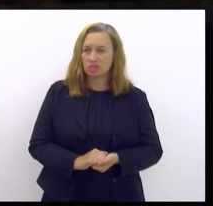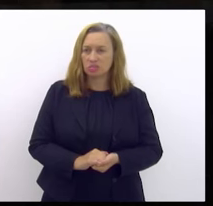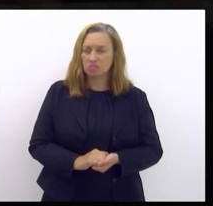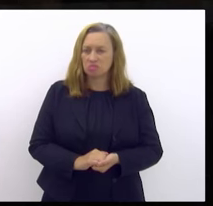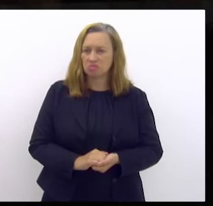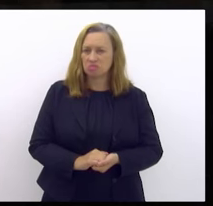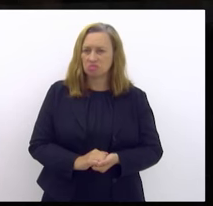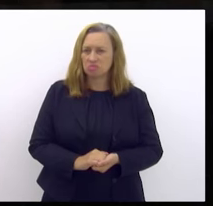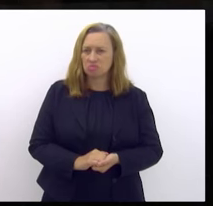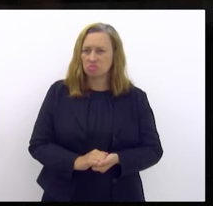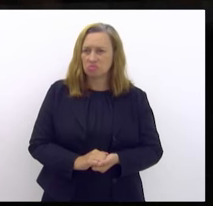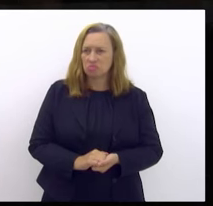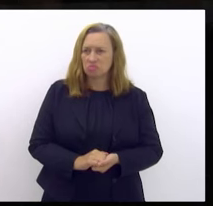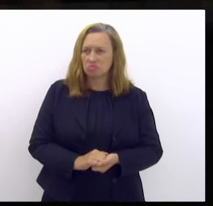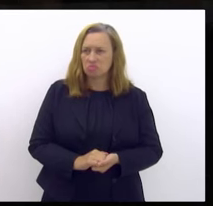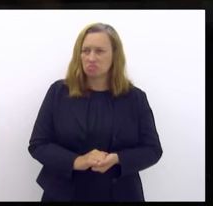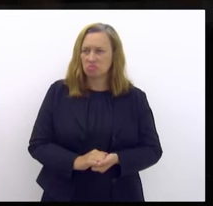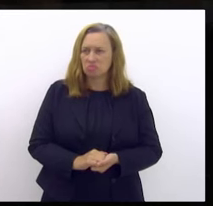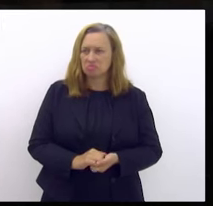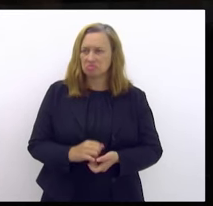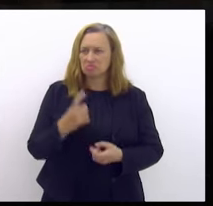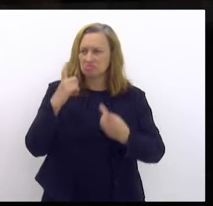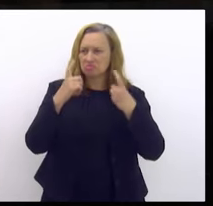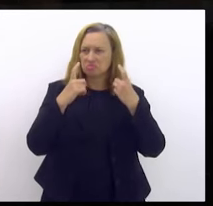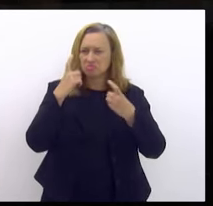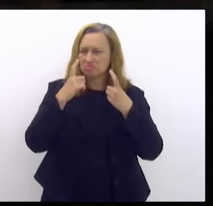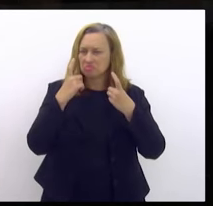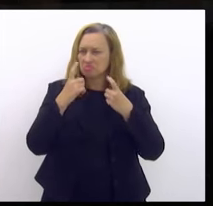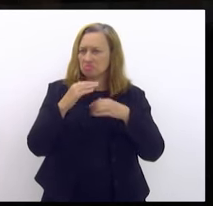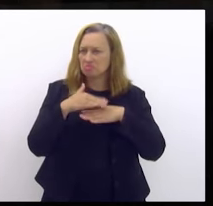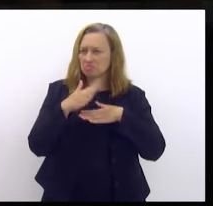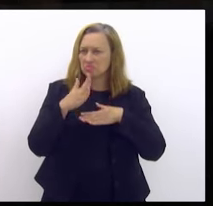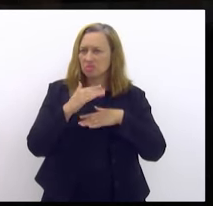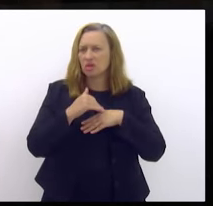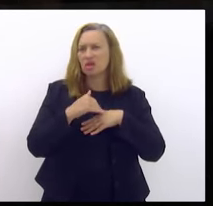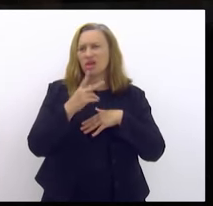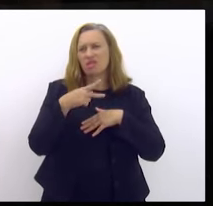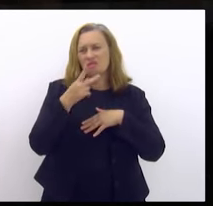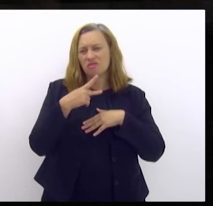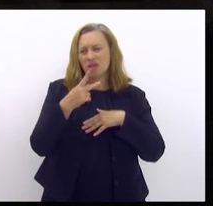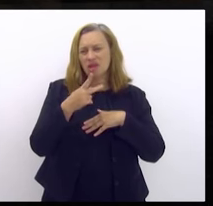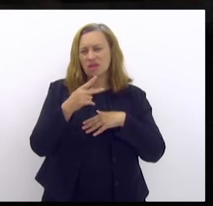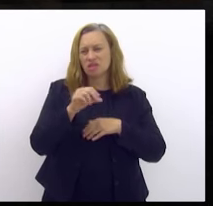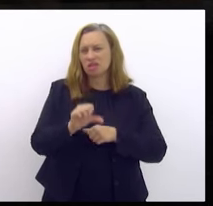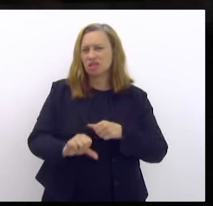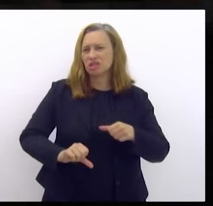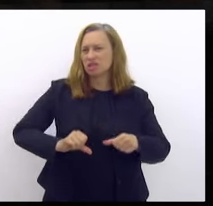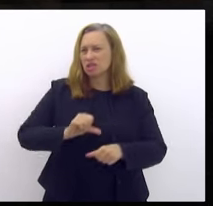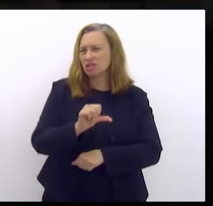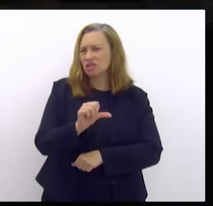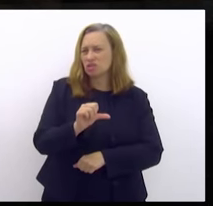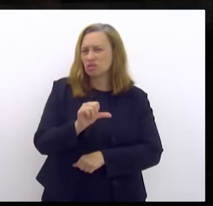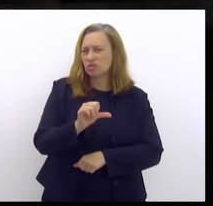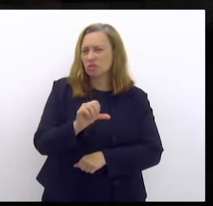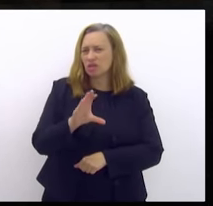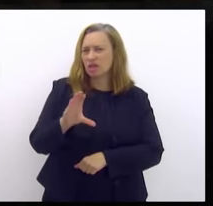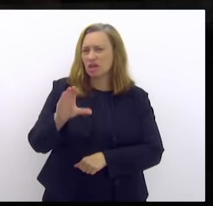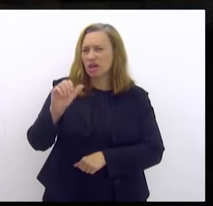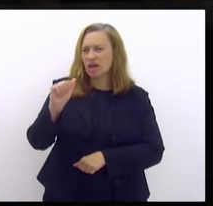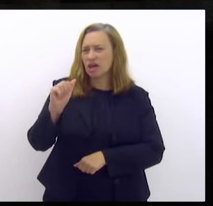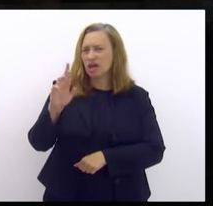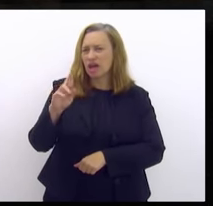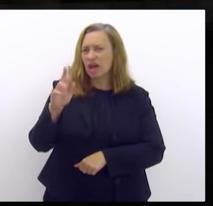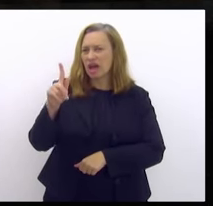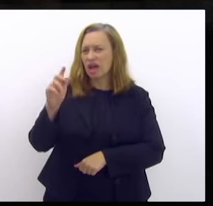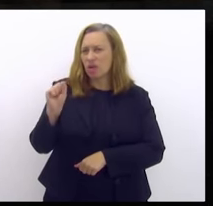me deixa fora do sério, é dizer que a mera transformação de cargos e que